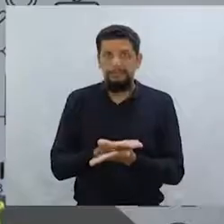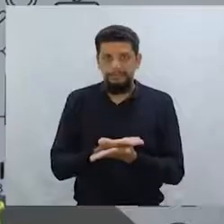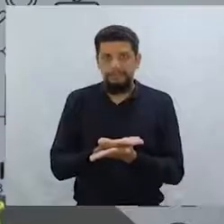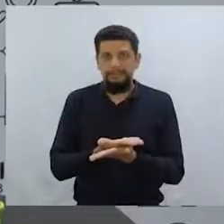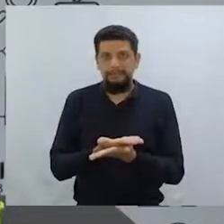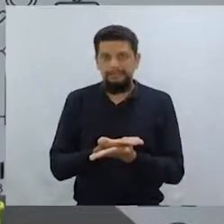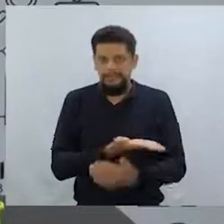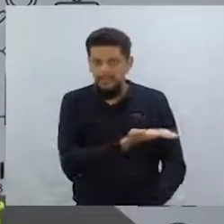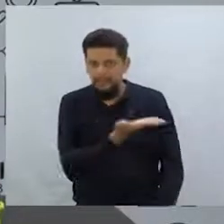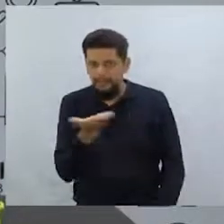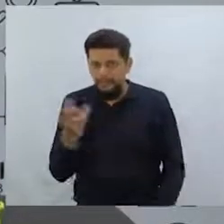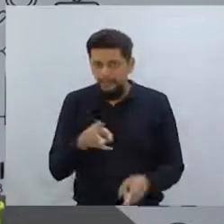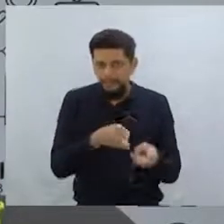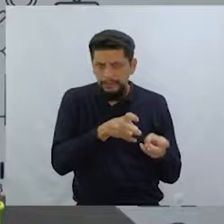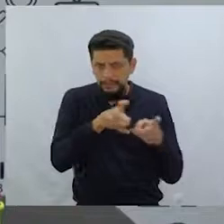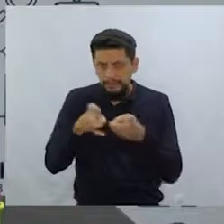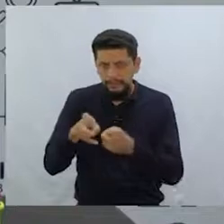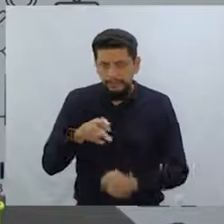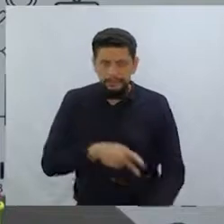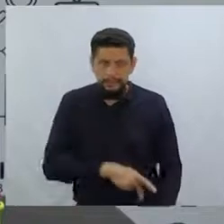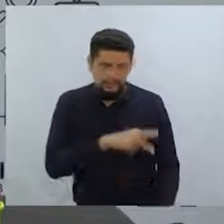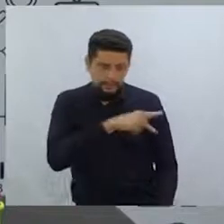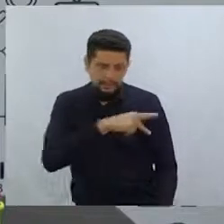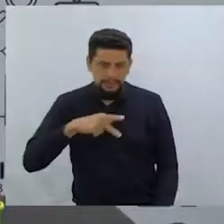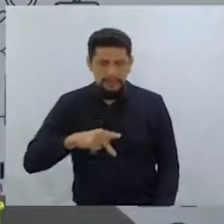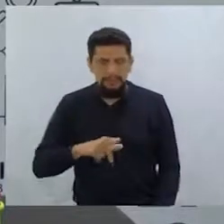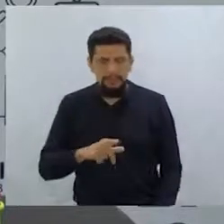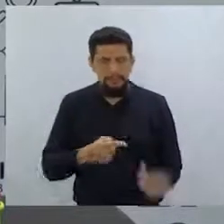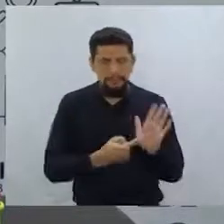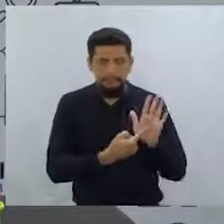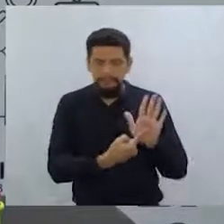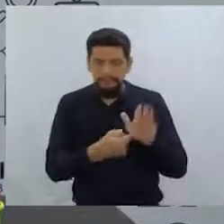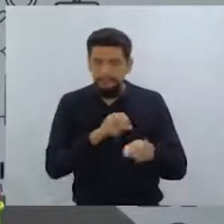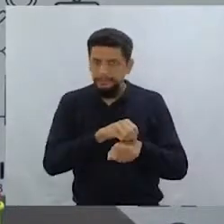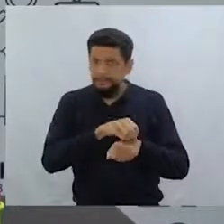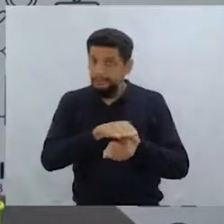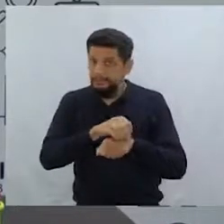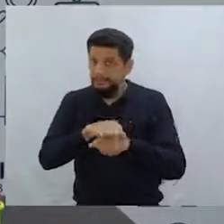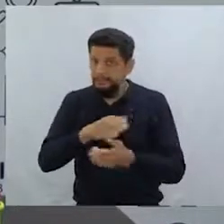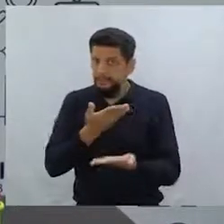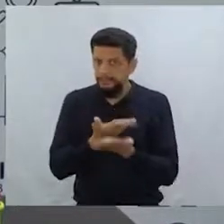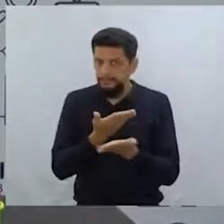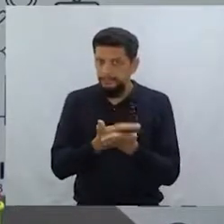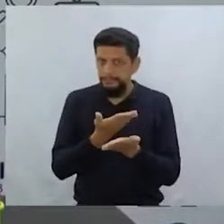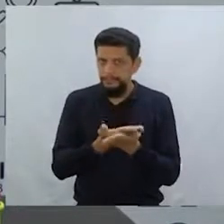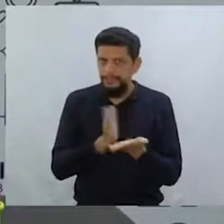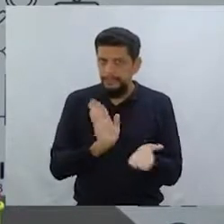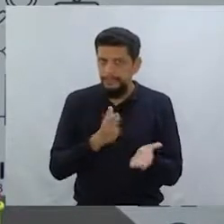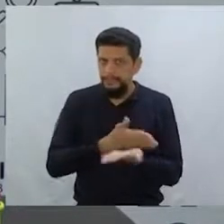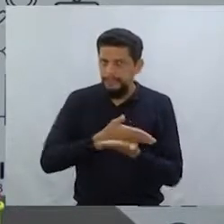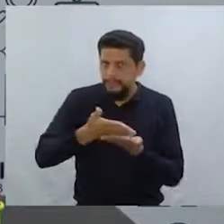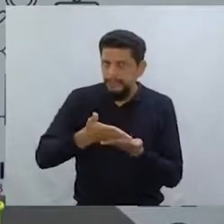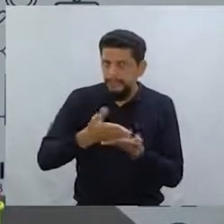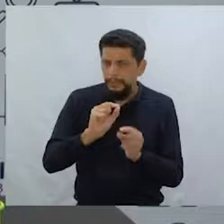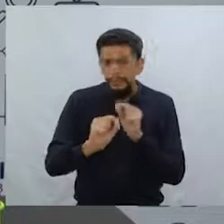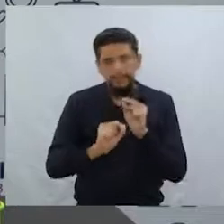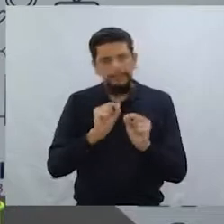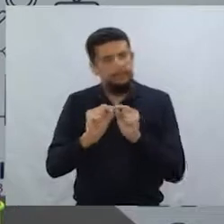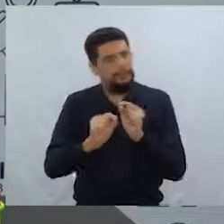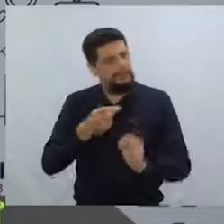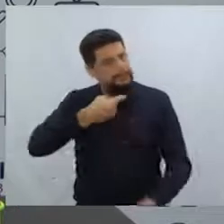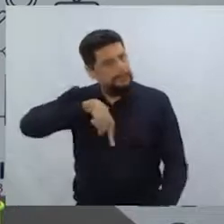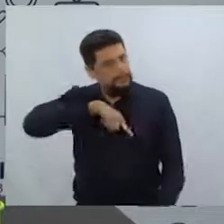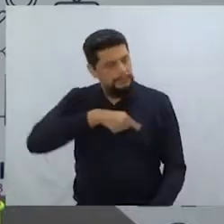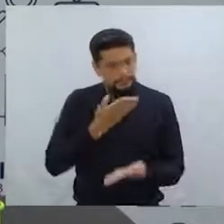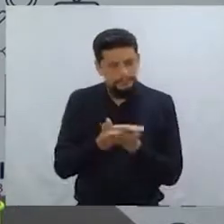aula. Vocês perceberam que a professora Márcia trouxe uma pista hoje para a nossa aula, já aqui no início. O que